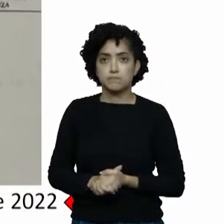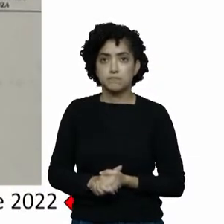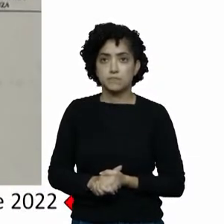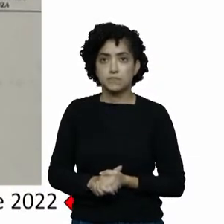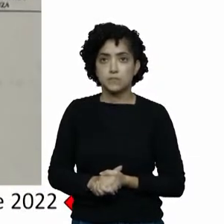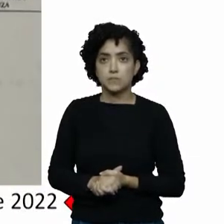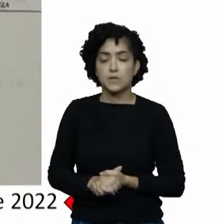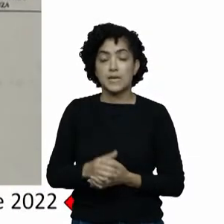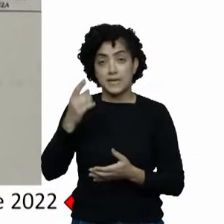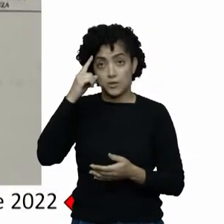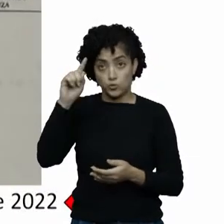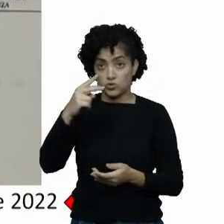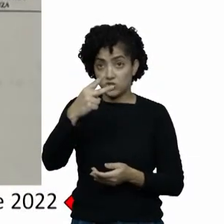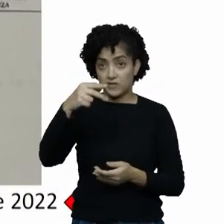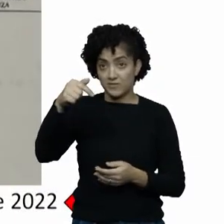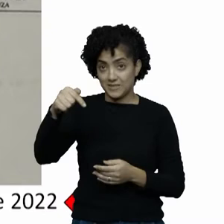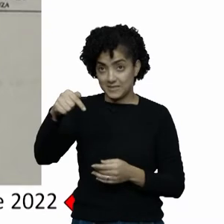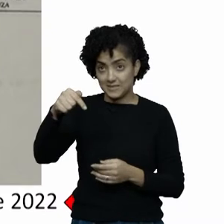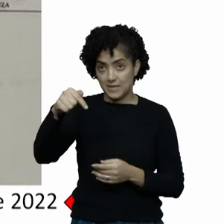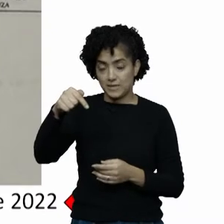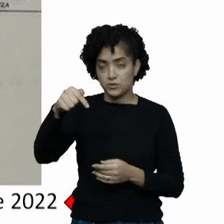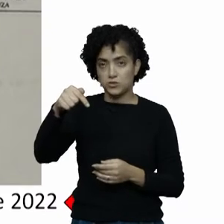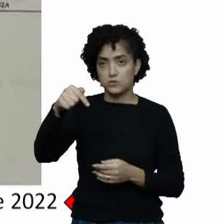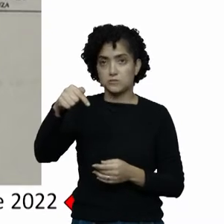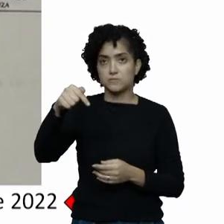e no dia 27 o